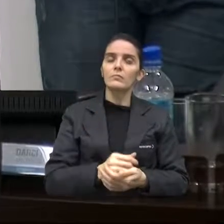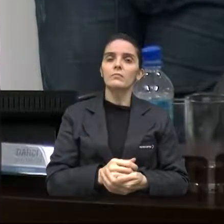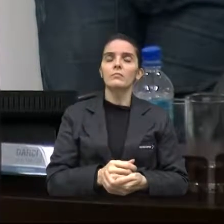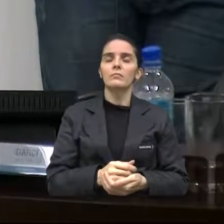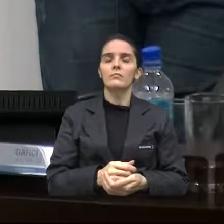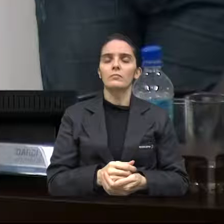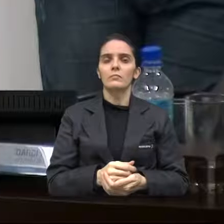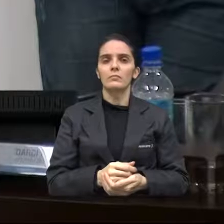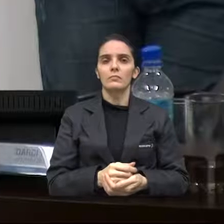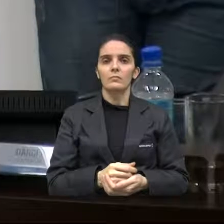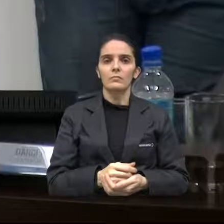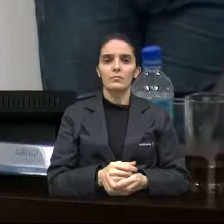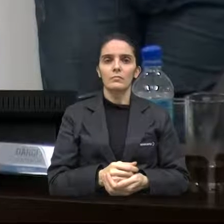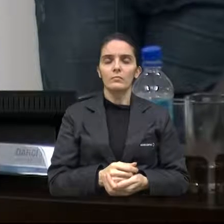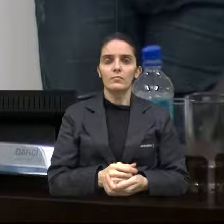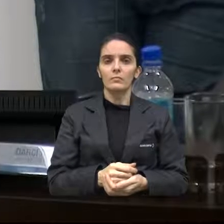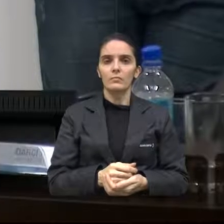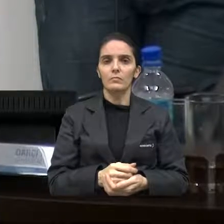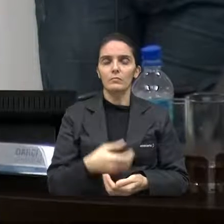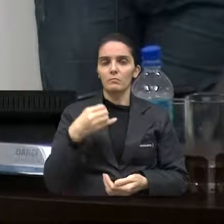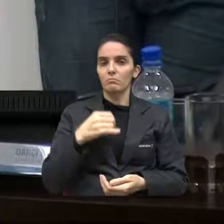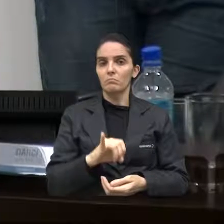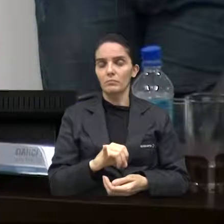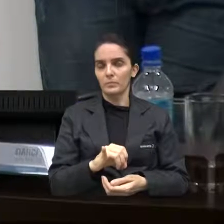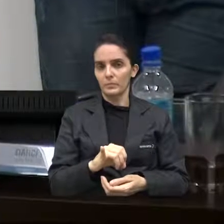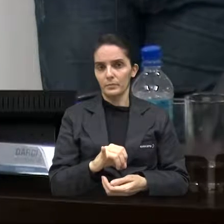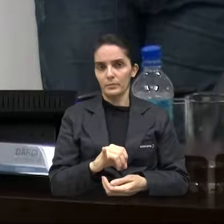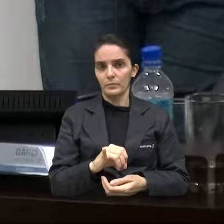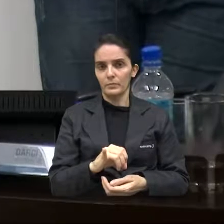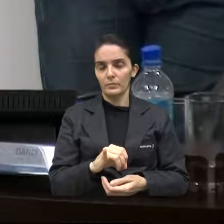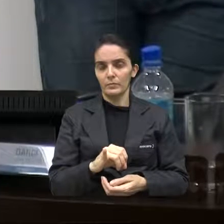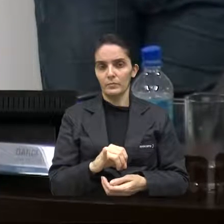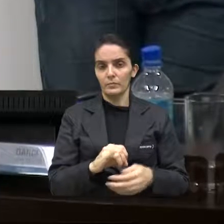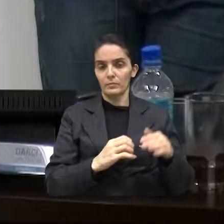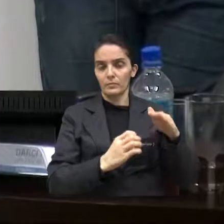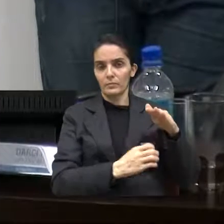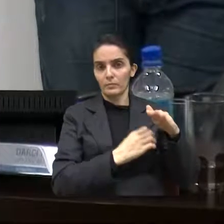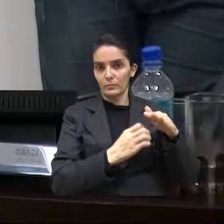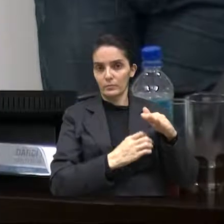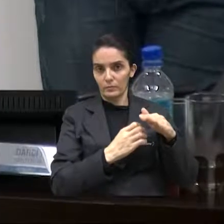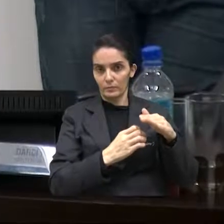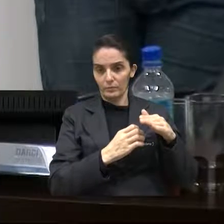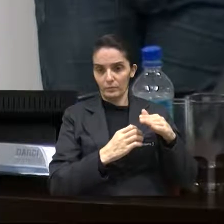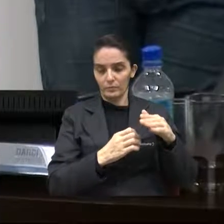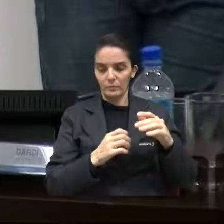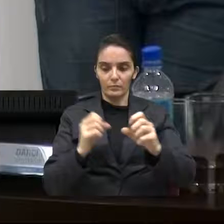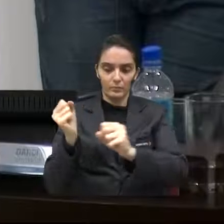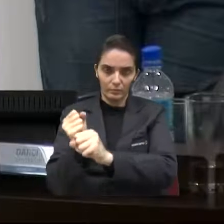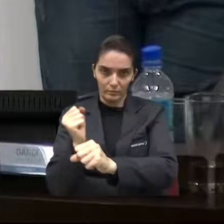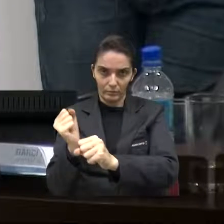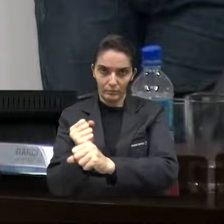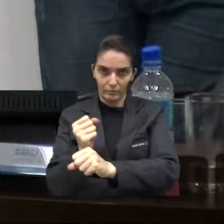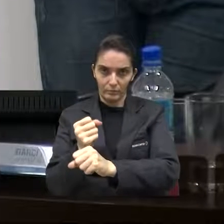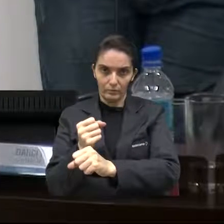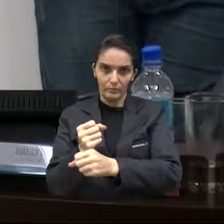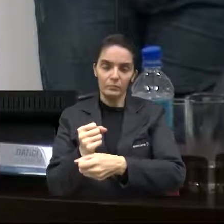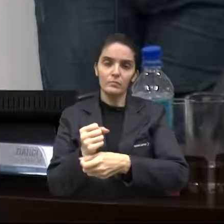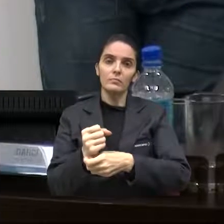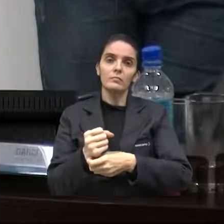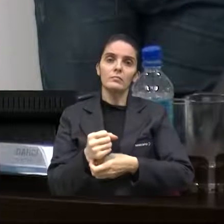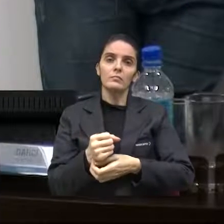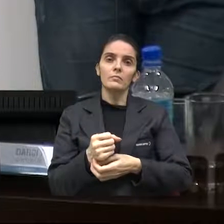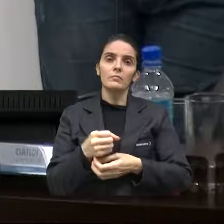hoje. A possibilidade de um empreendimento desta natureza, dessa envergadura,